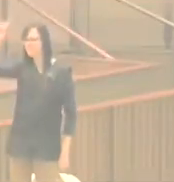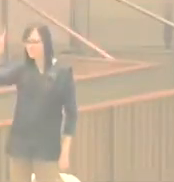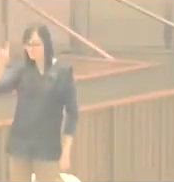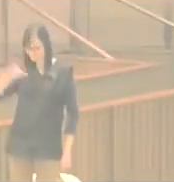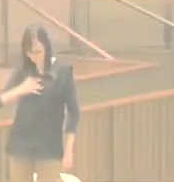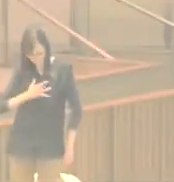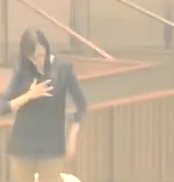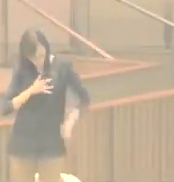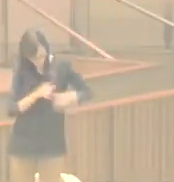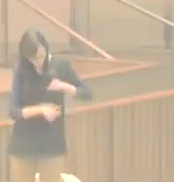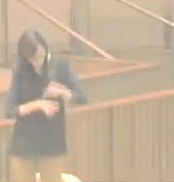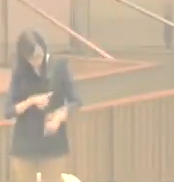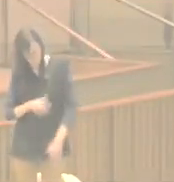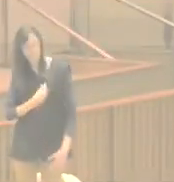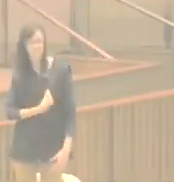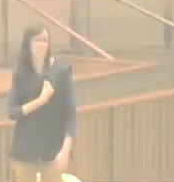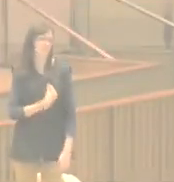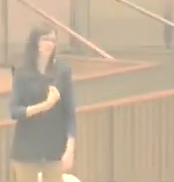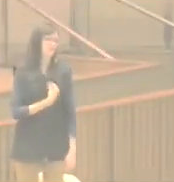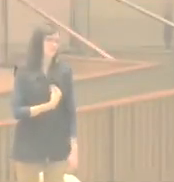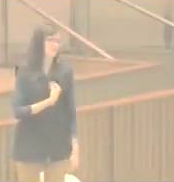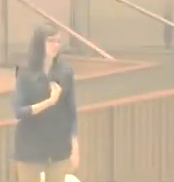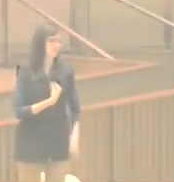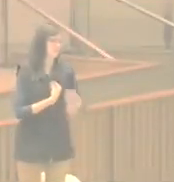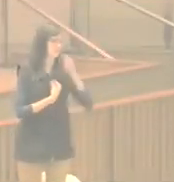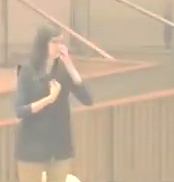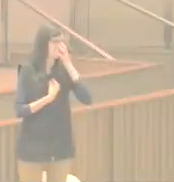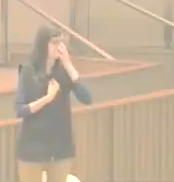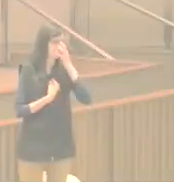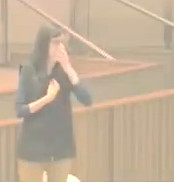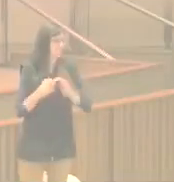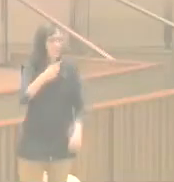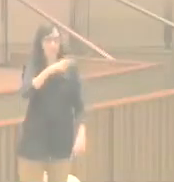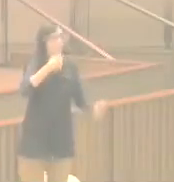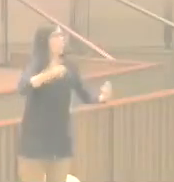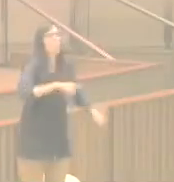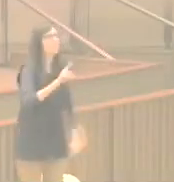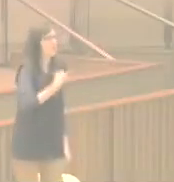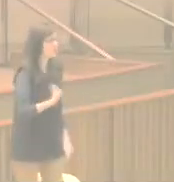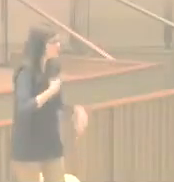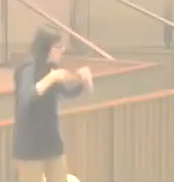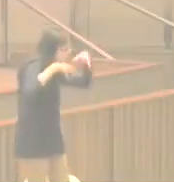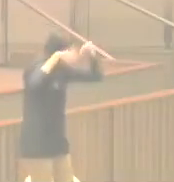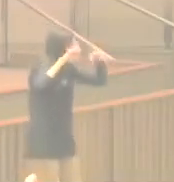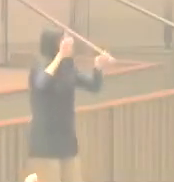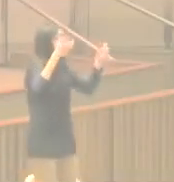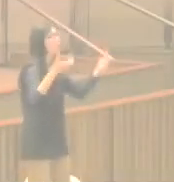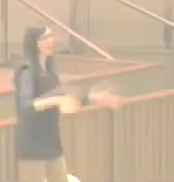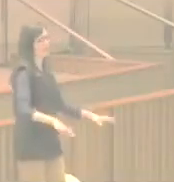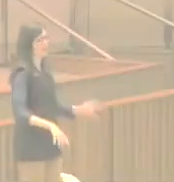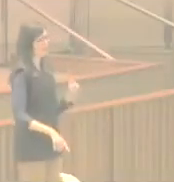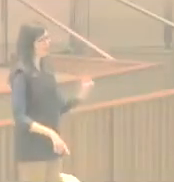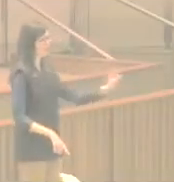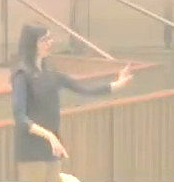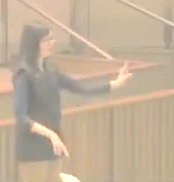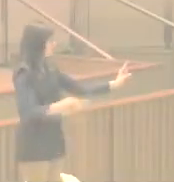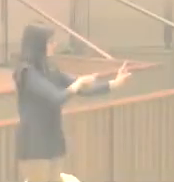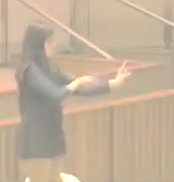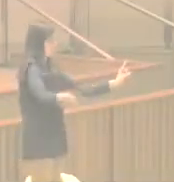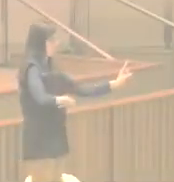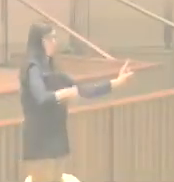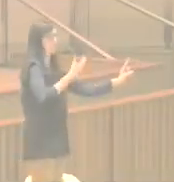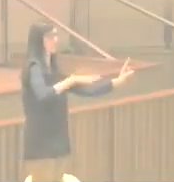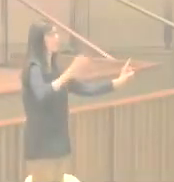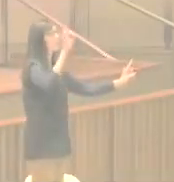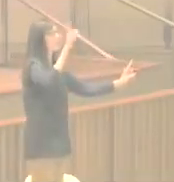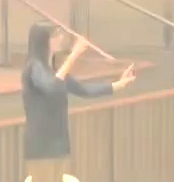restaura a minha sorte. Ninguém precisa viver na masmorra, Deus não quer isso. Ele quer levantar